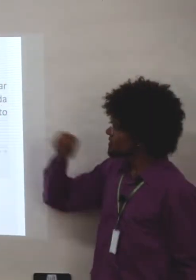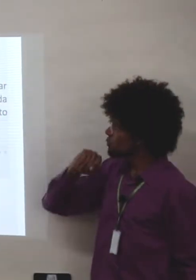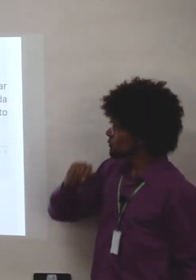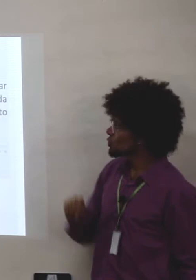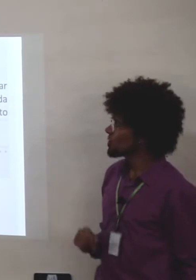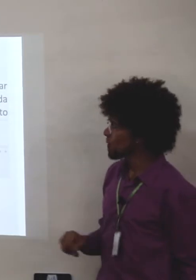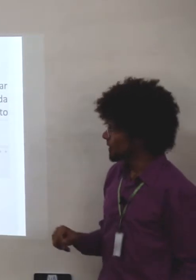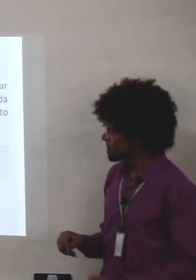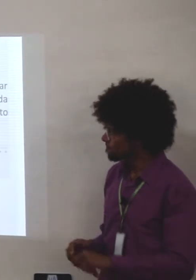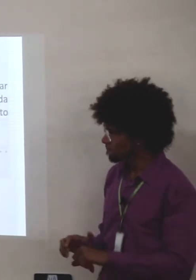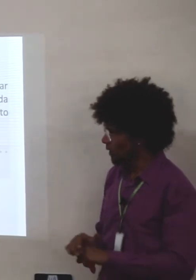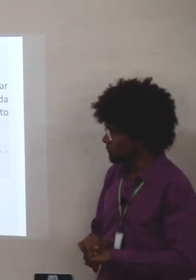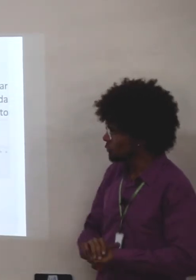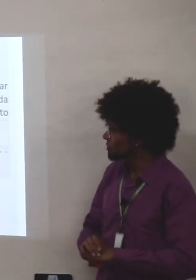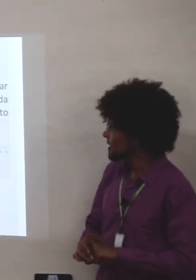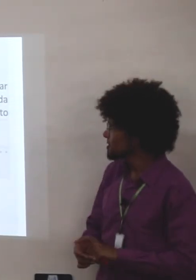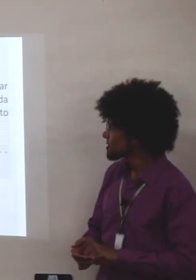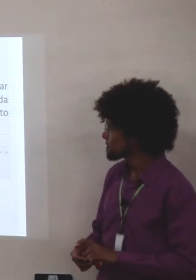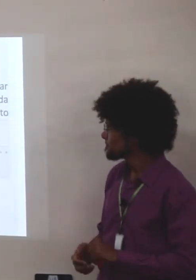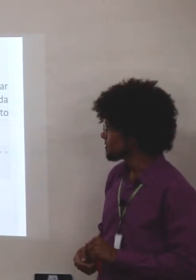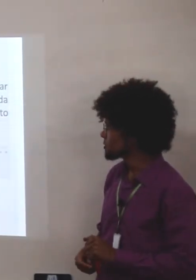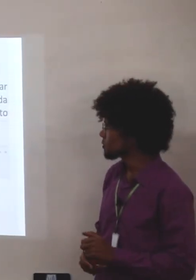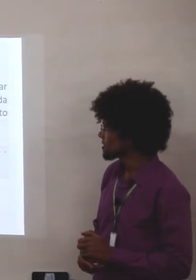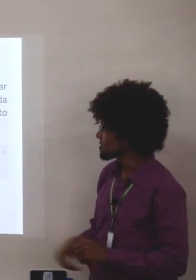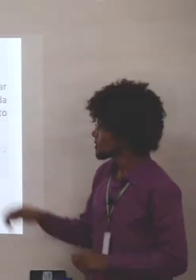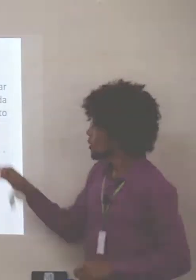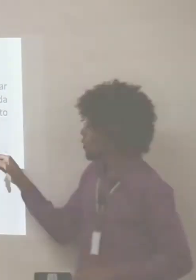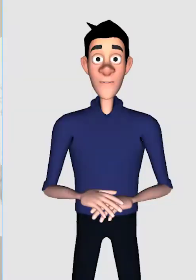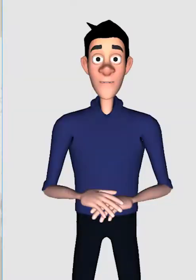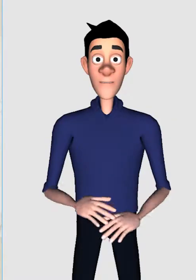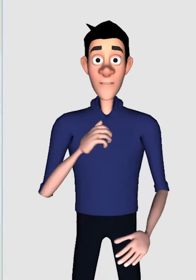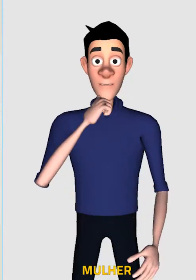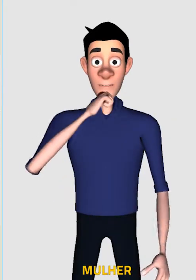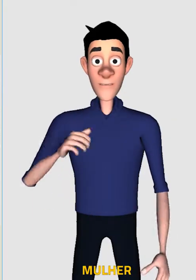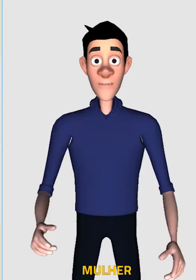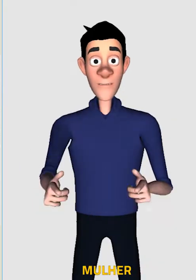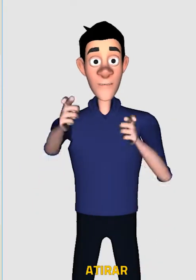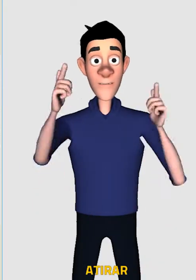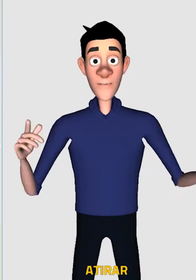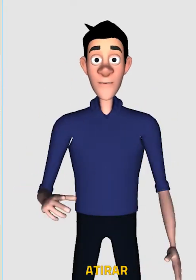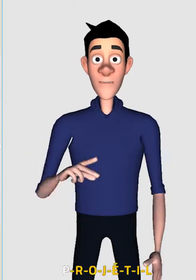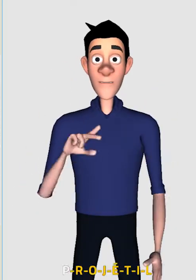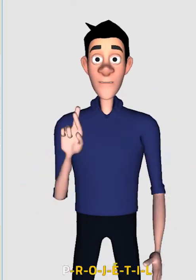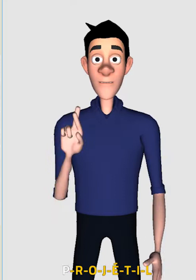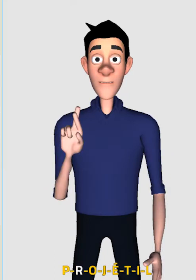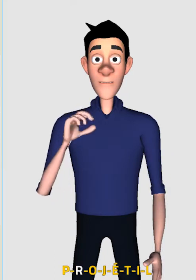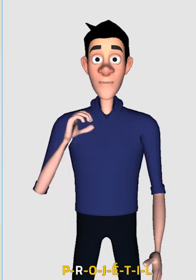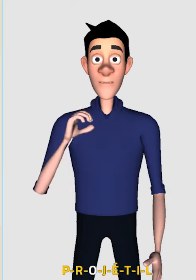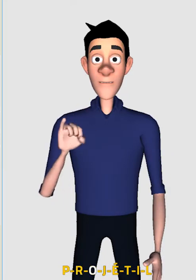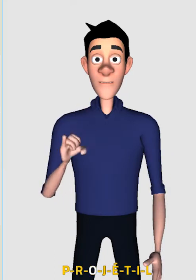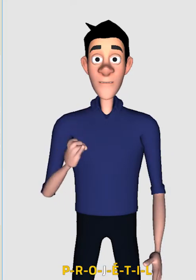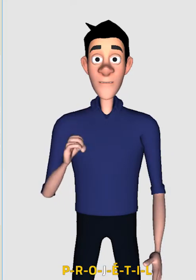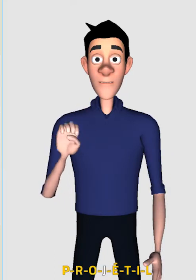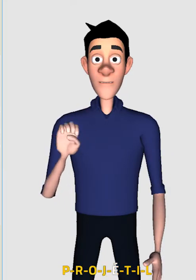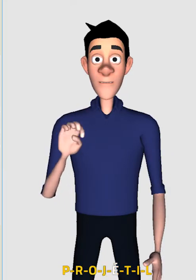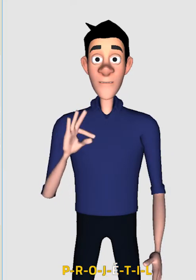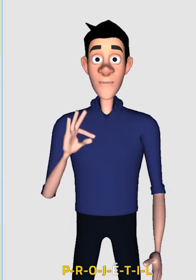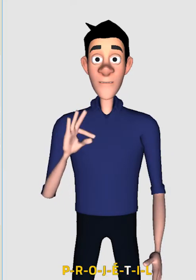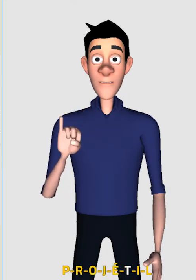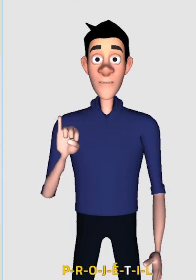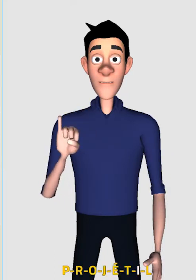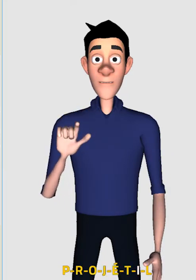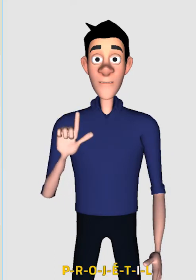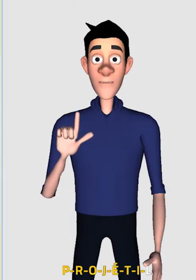Esse exercício é do Tipler, capítulo 3, versículo 6. Uma infeliz formada em física atira um projétil ao ar